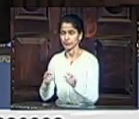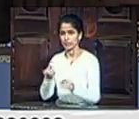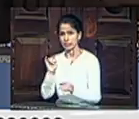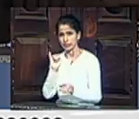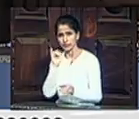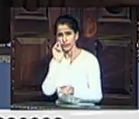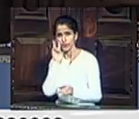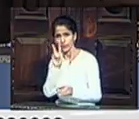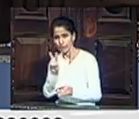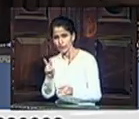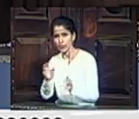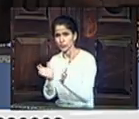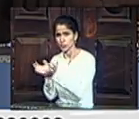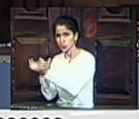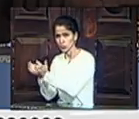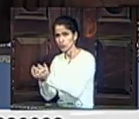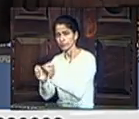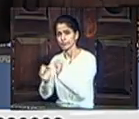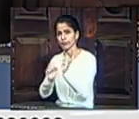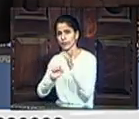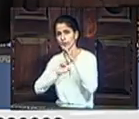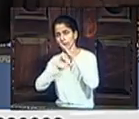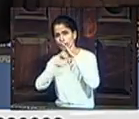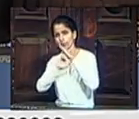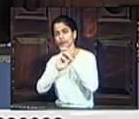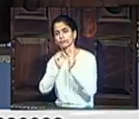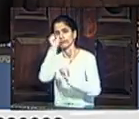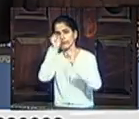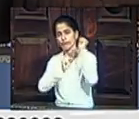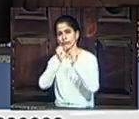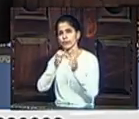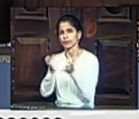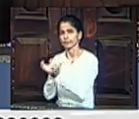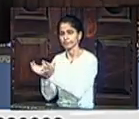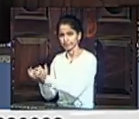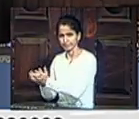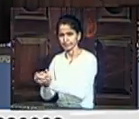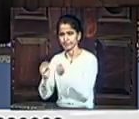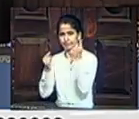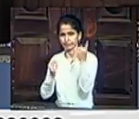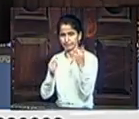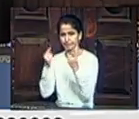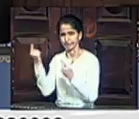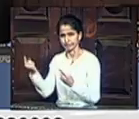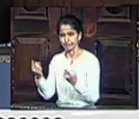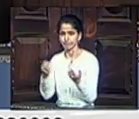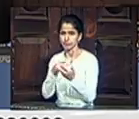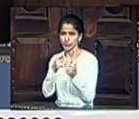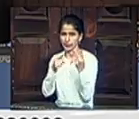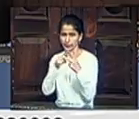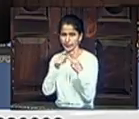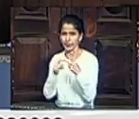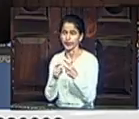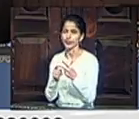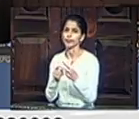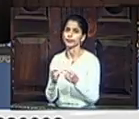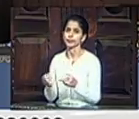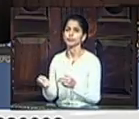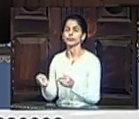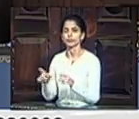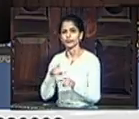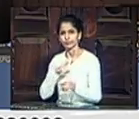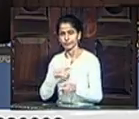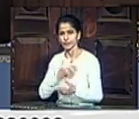conjunto da produção de um produto, onde as duas principais indústrias são fortemente favorecidas